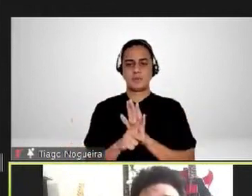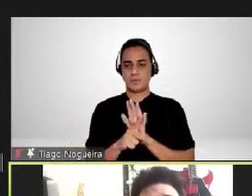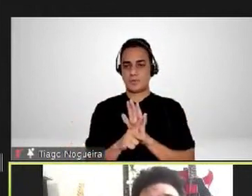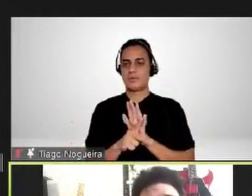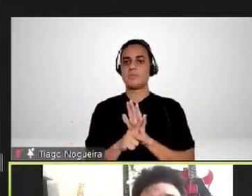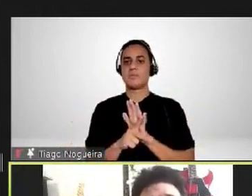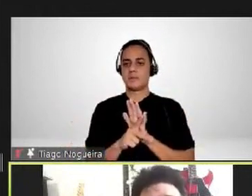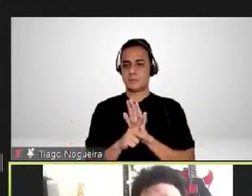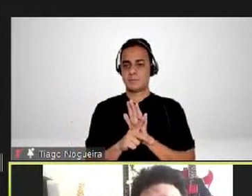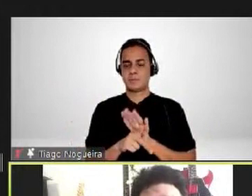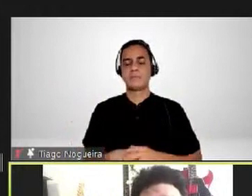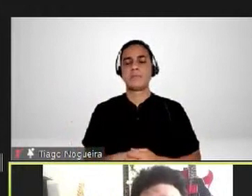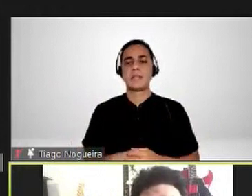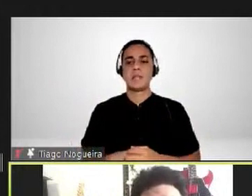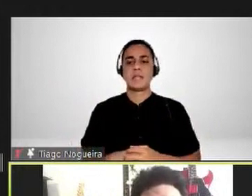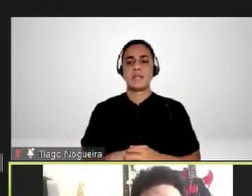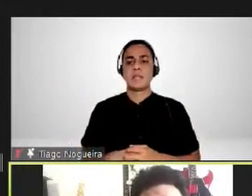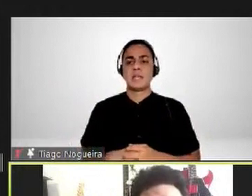isso.